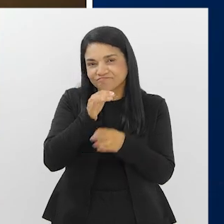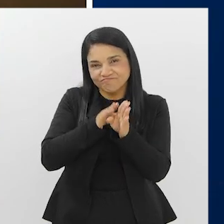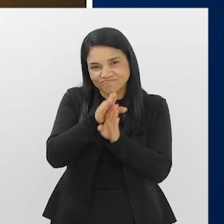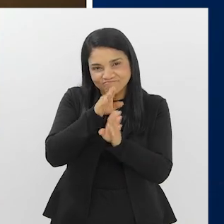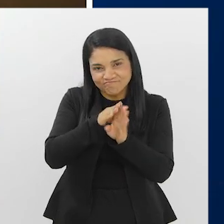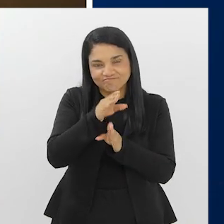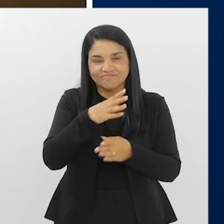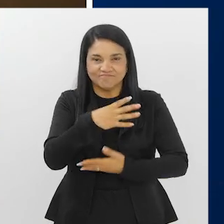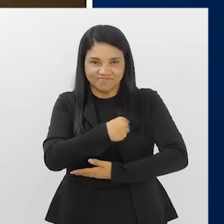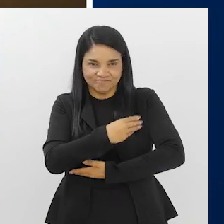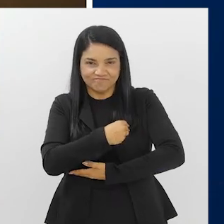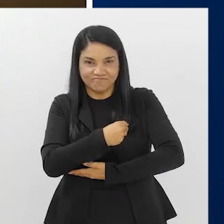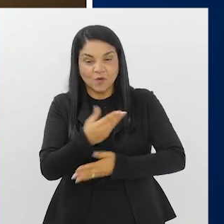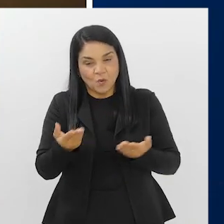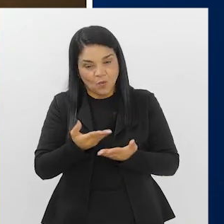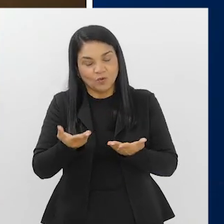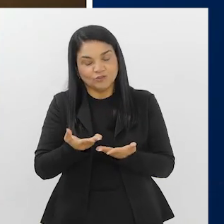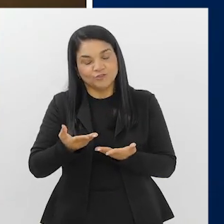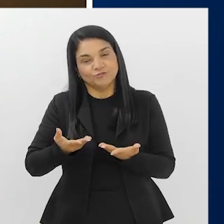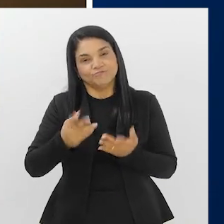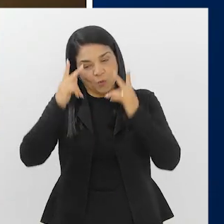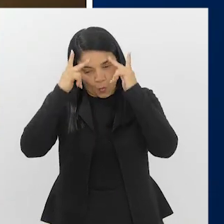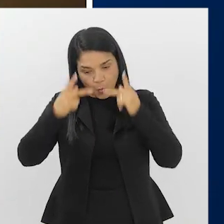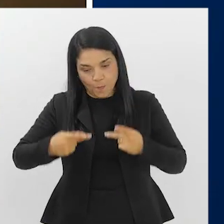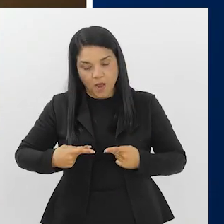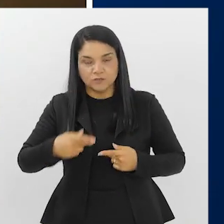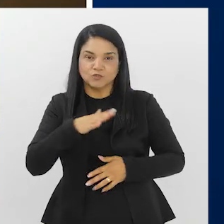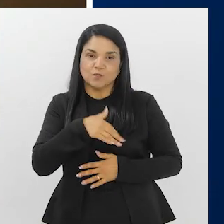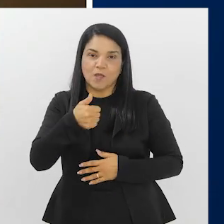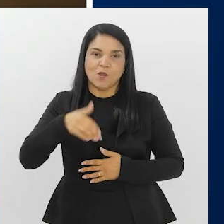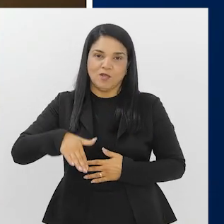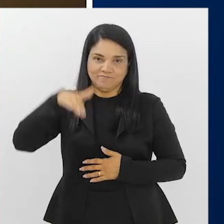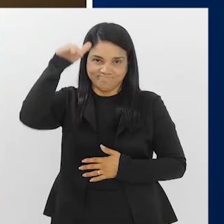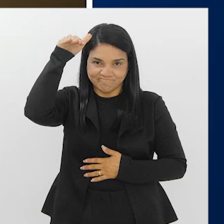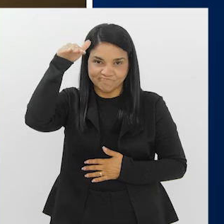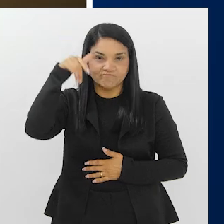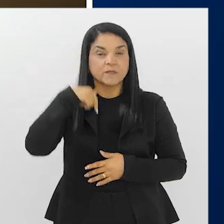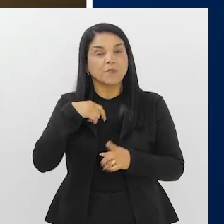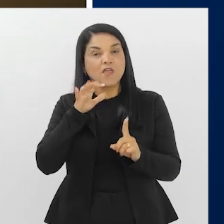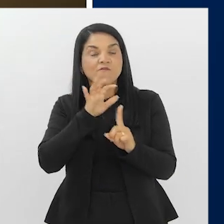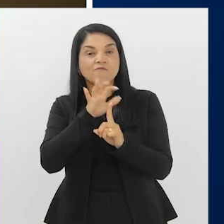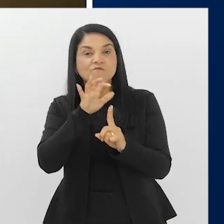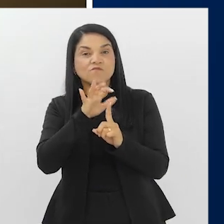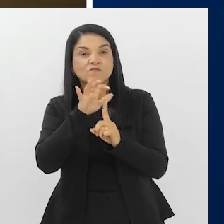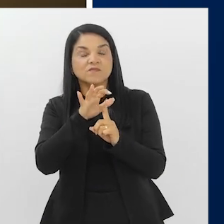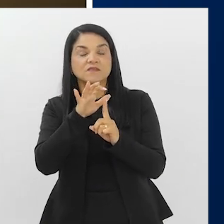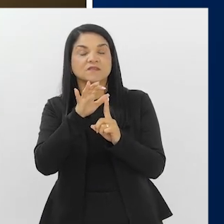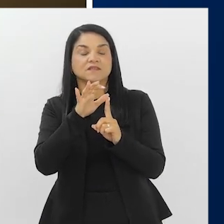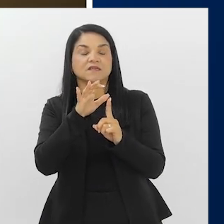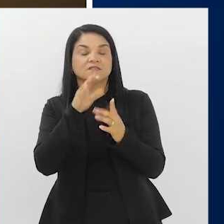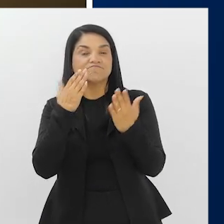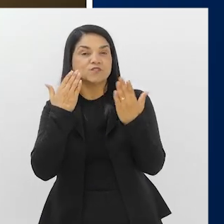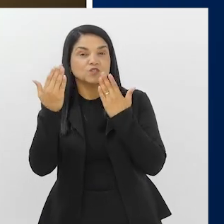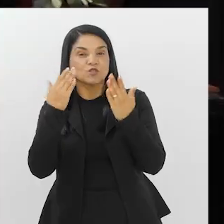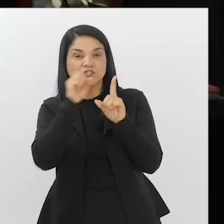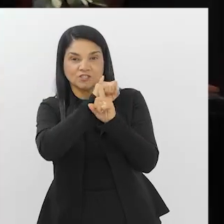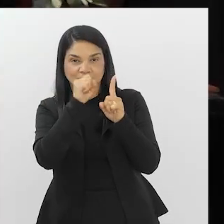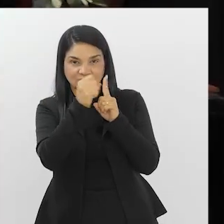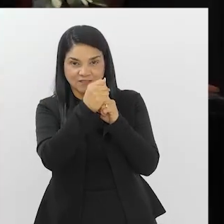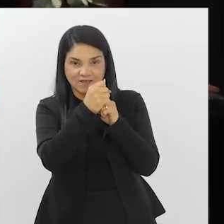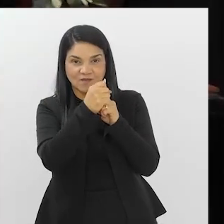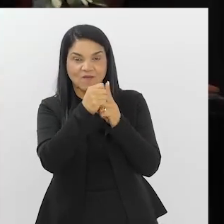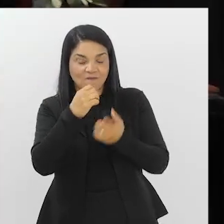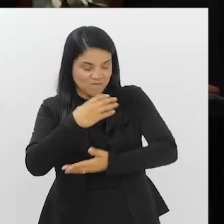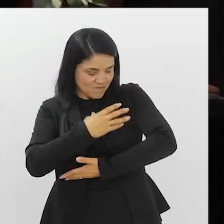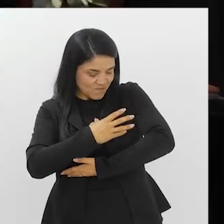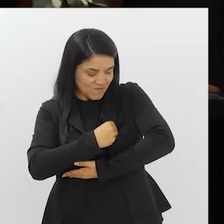talvez seríamos melhores seres humanos, assim, porque tudo isso influencia na questão psicossocial. A amamentação é